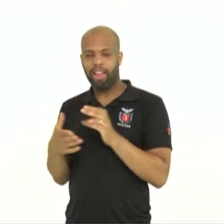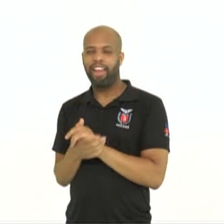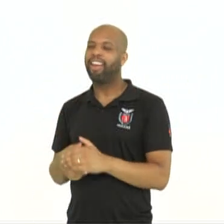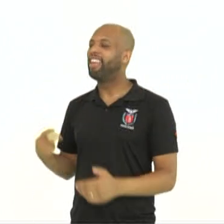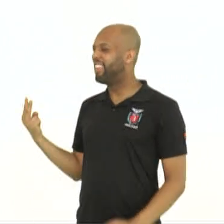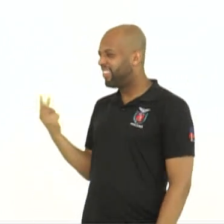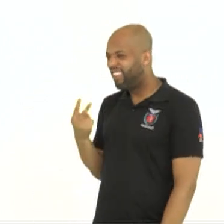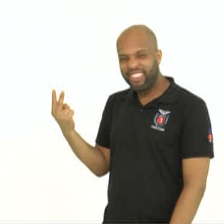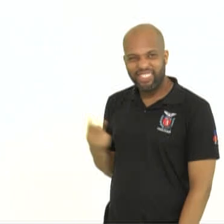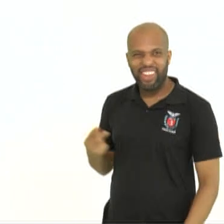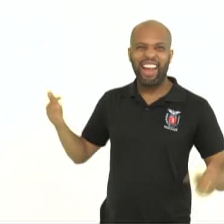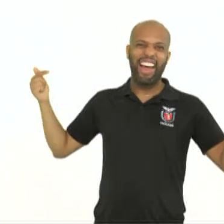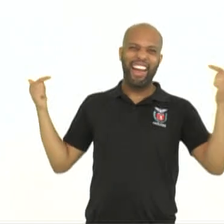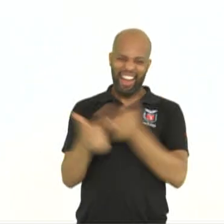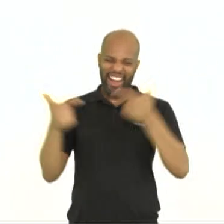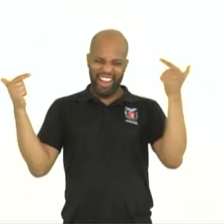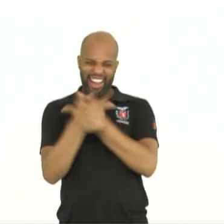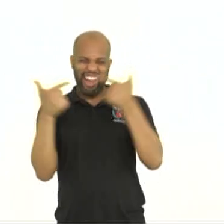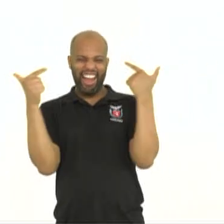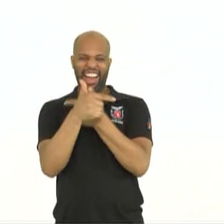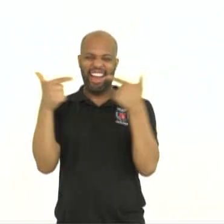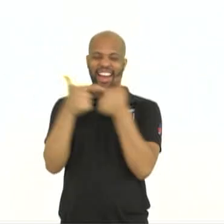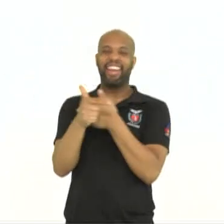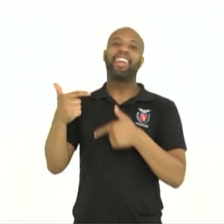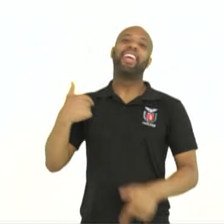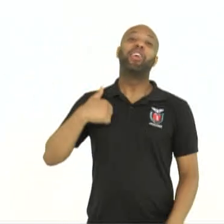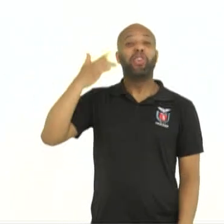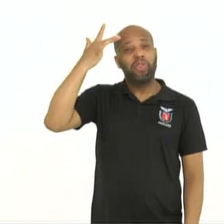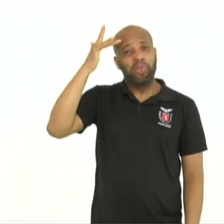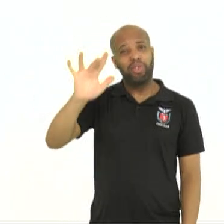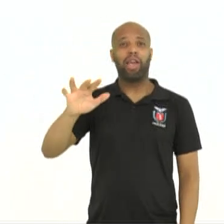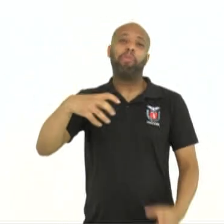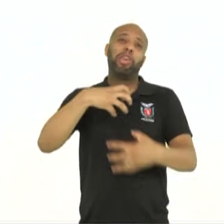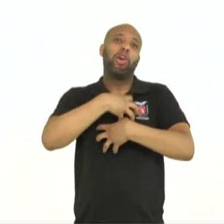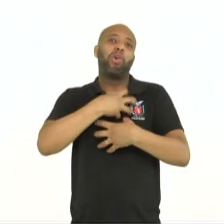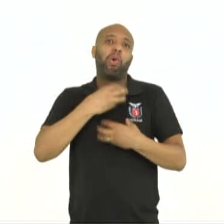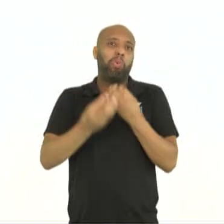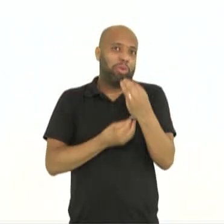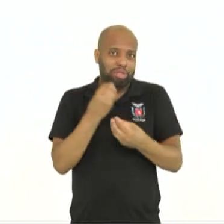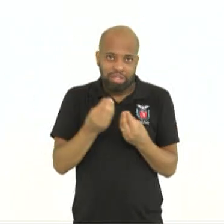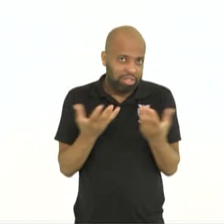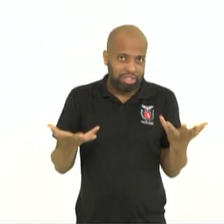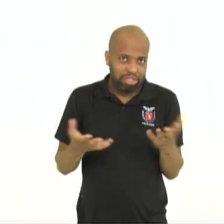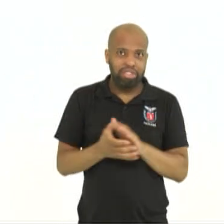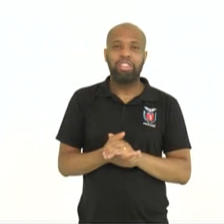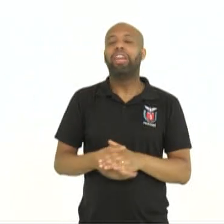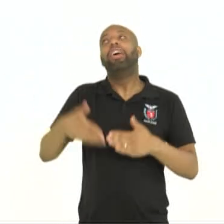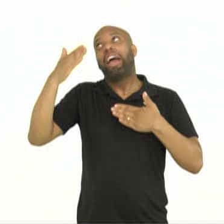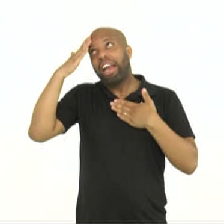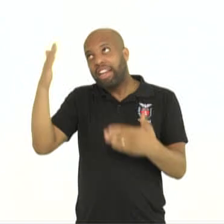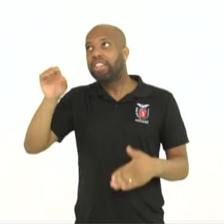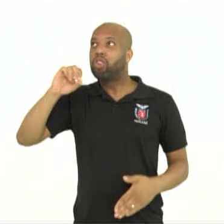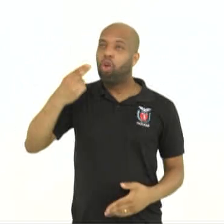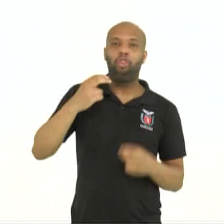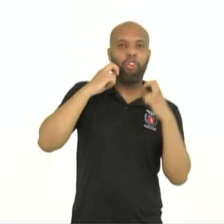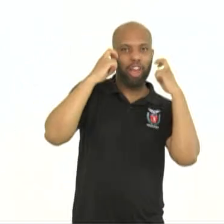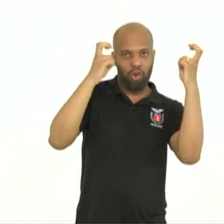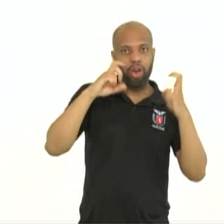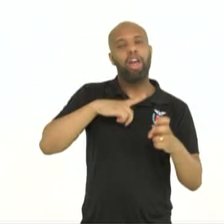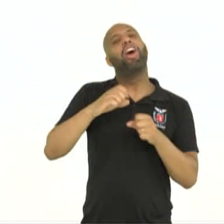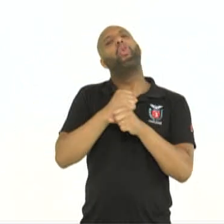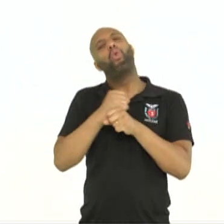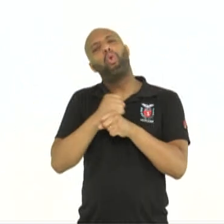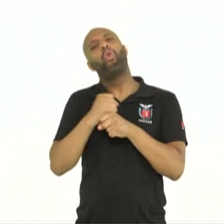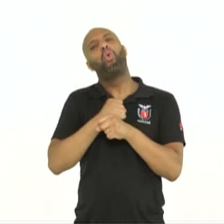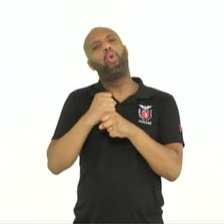rimos tanto. Eu, na verdade, não sabia se me sentia agradecida ou envergonhada. E passado tantos